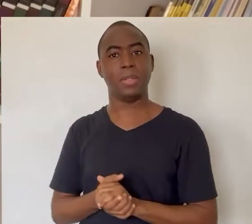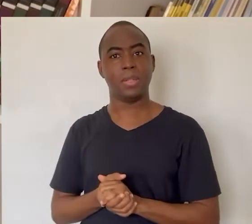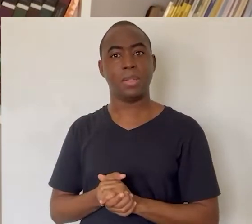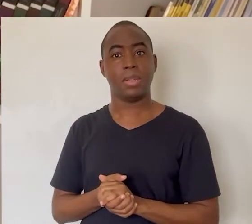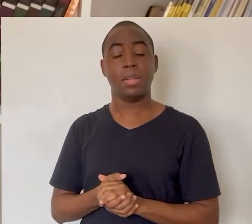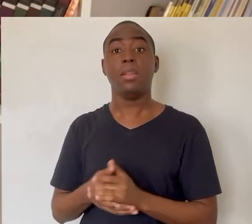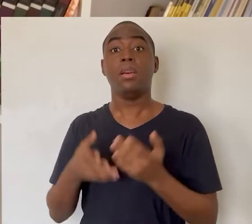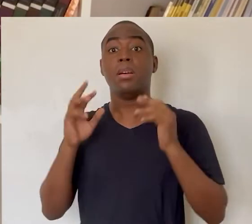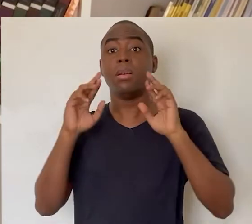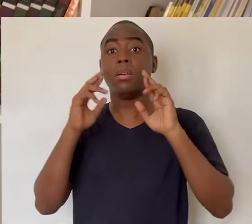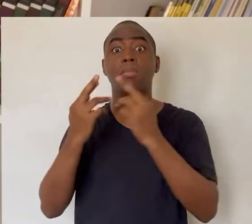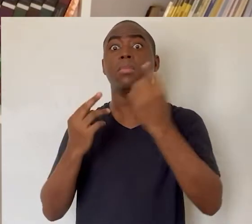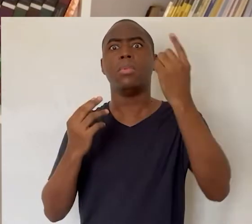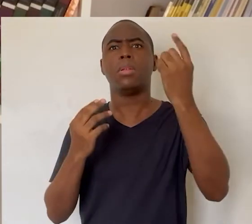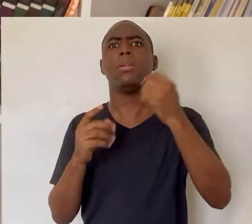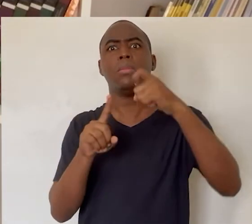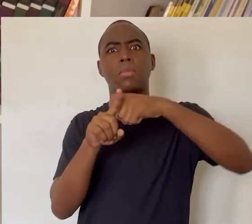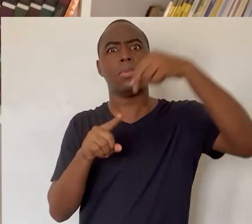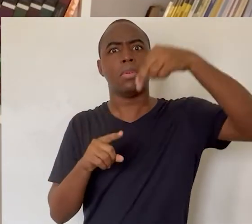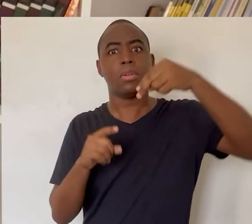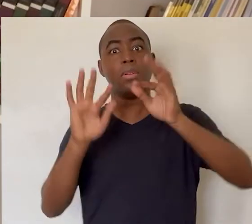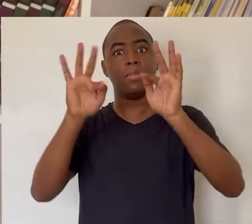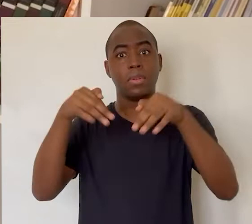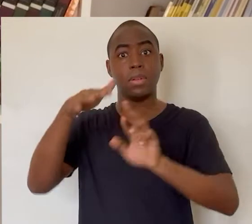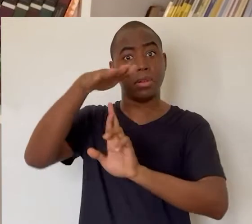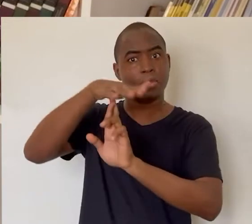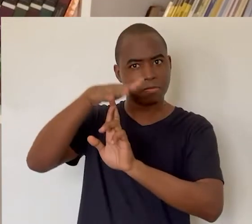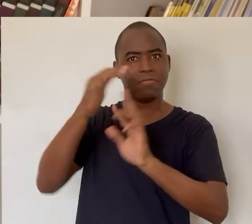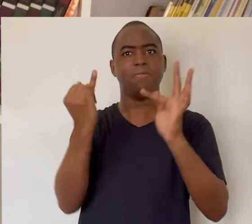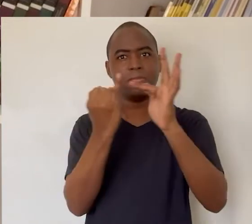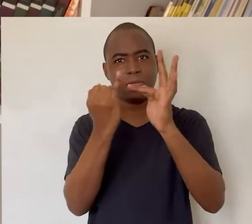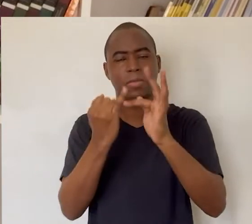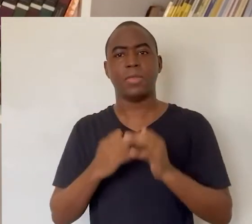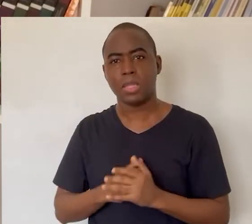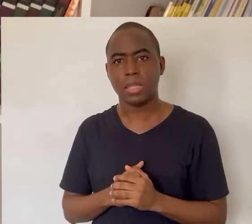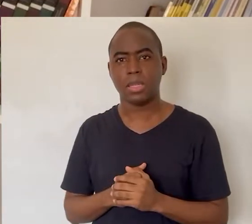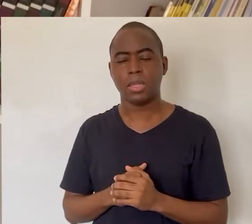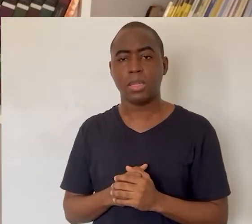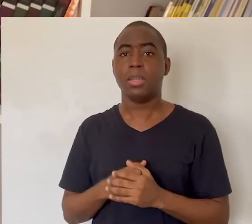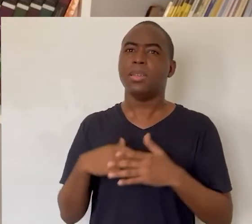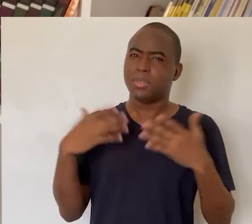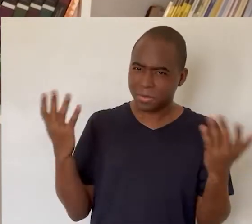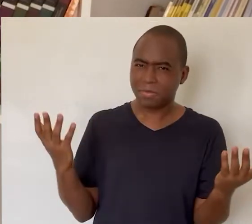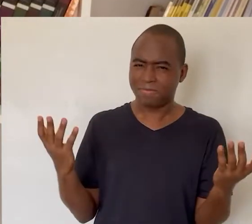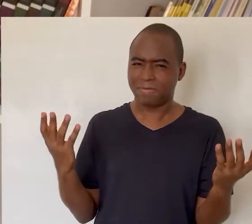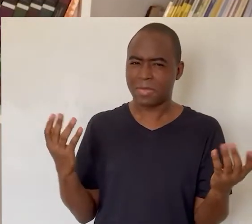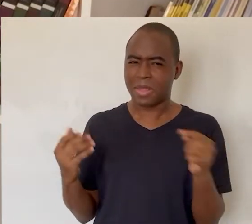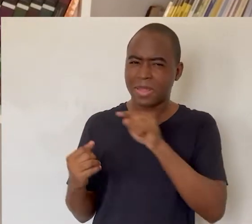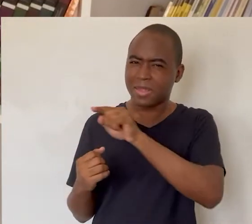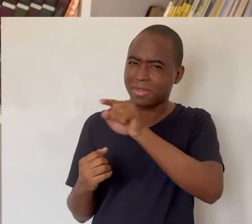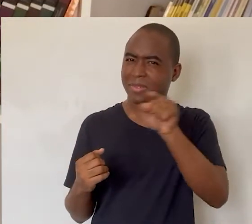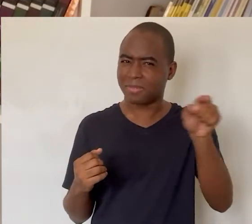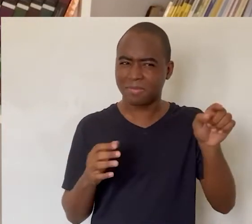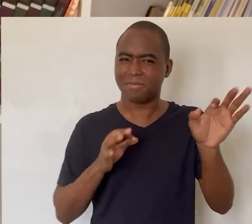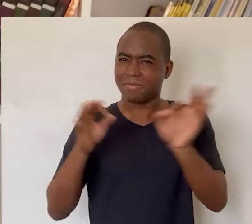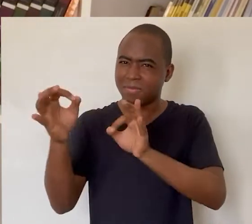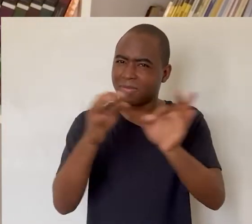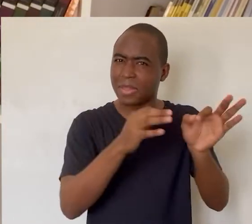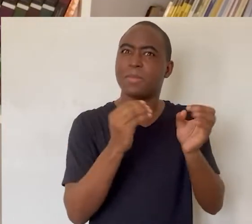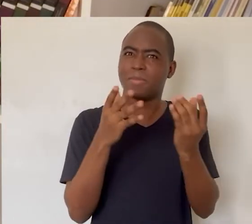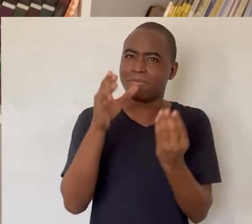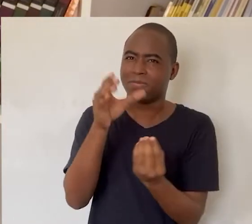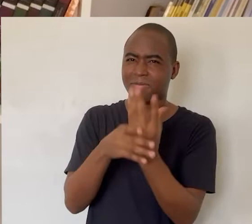ensino. A primeira reunião aconteceu no final de novembro, na reitoria do IFBA. Além dessas iniciativas, para a